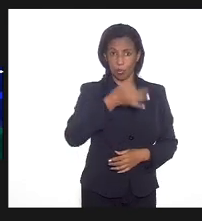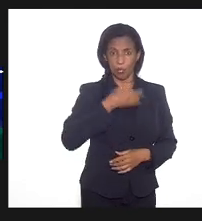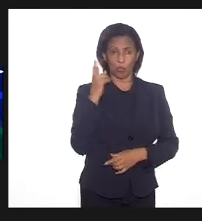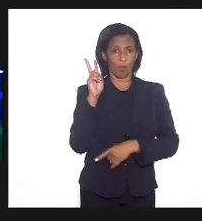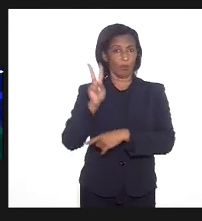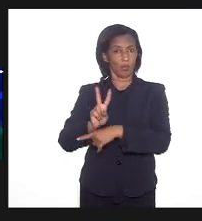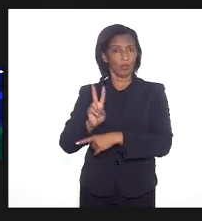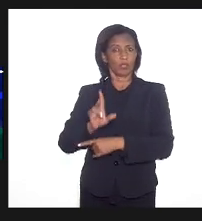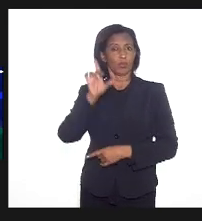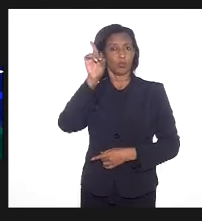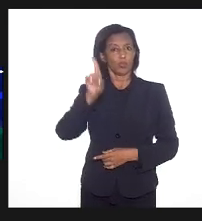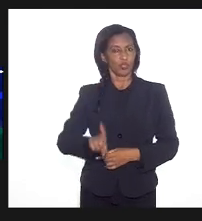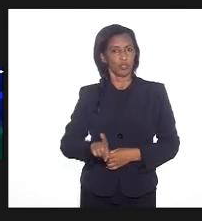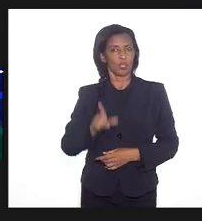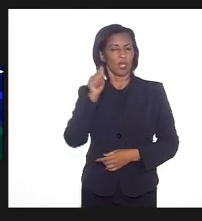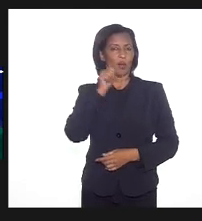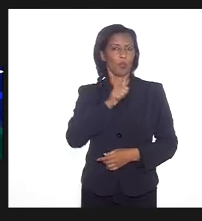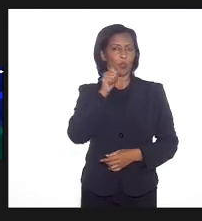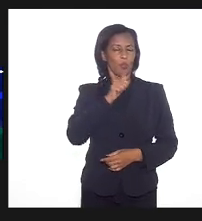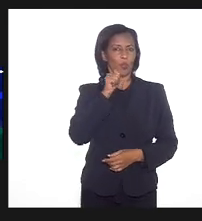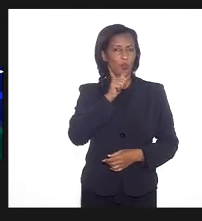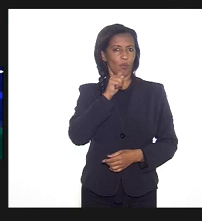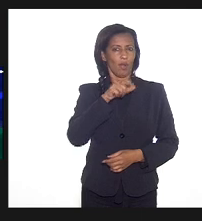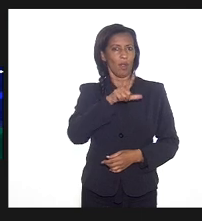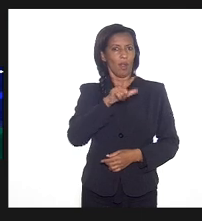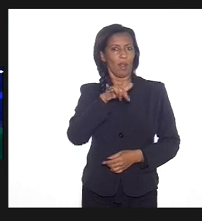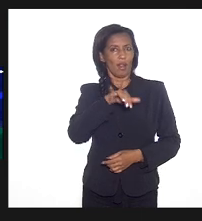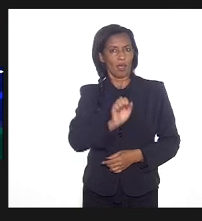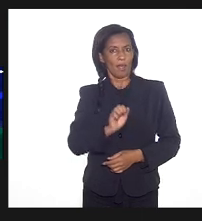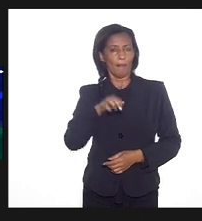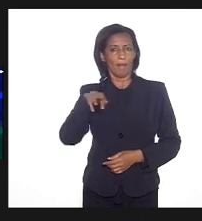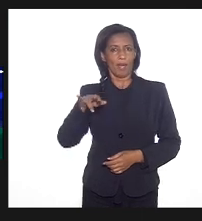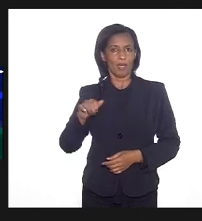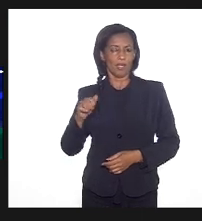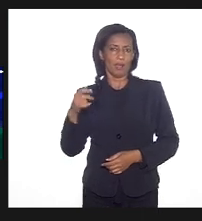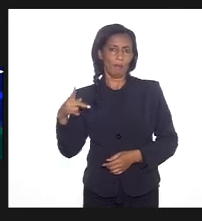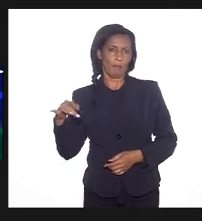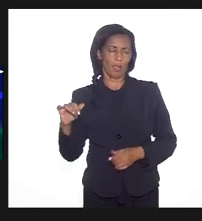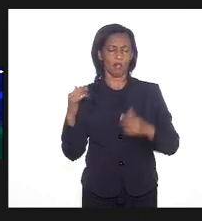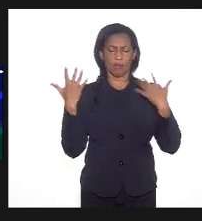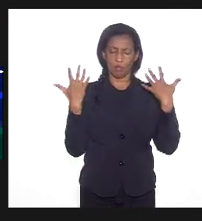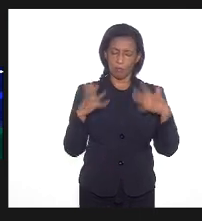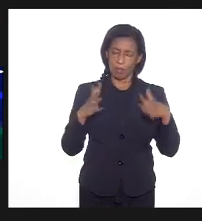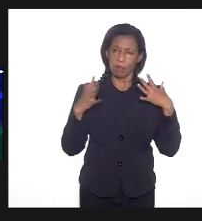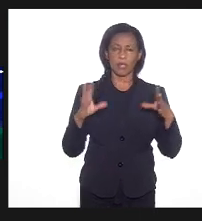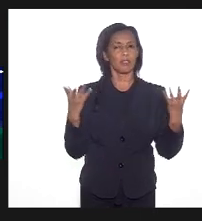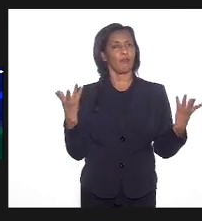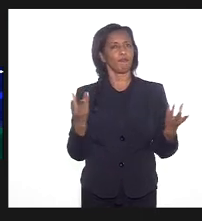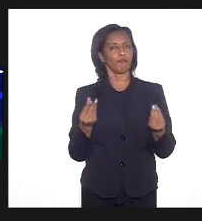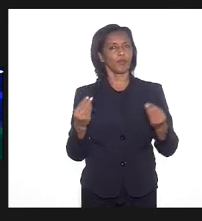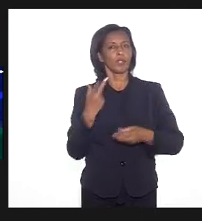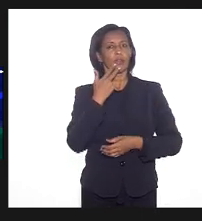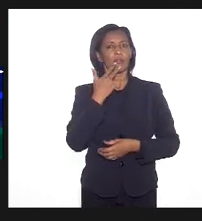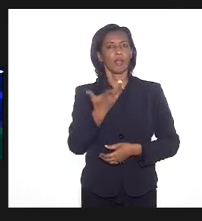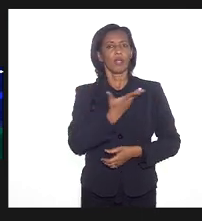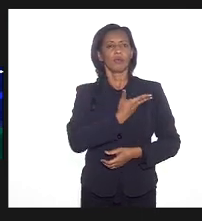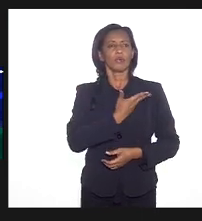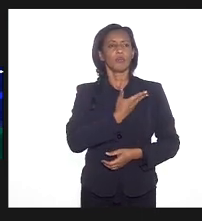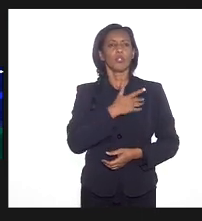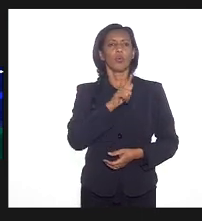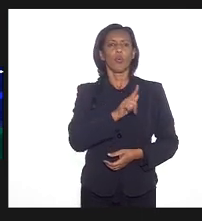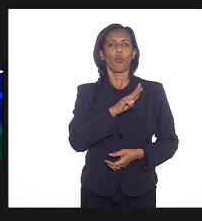proteção dos direitos da mulher, da lei marinha da penha. Então, eu quero parabenizar muito, dizer aos colegas guardas